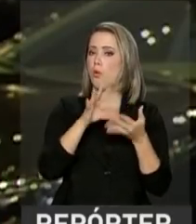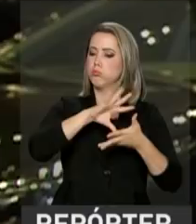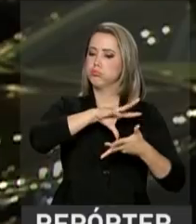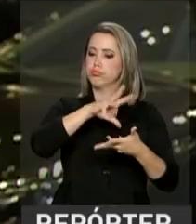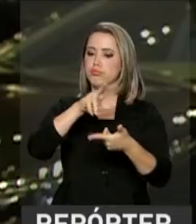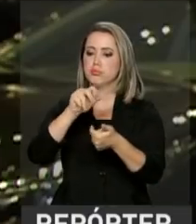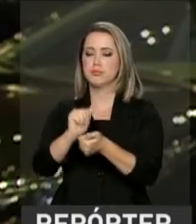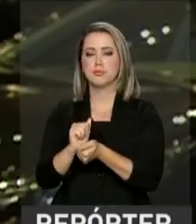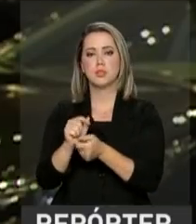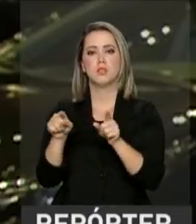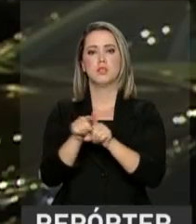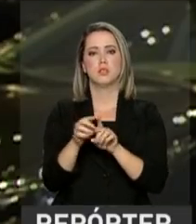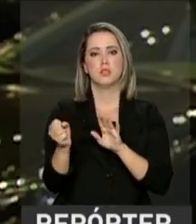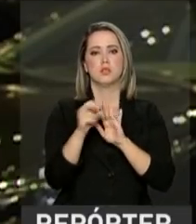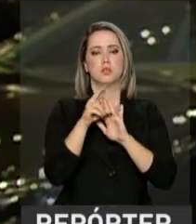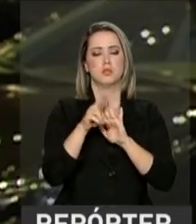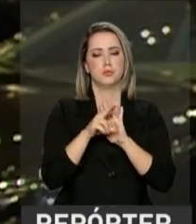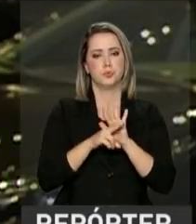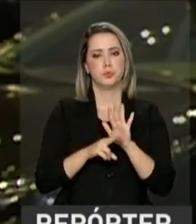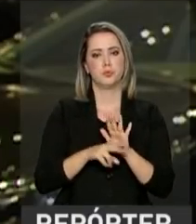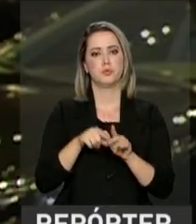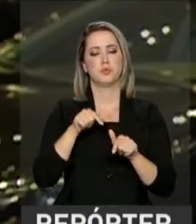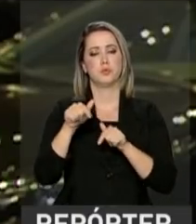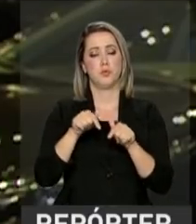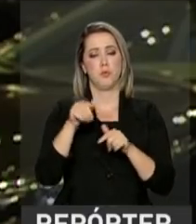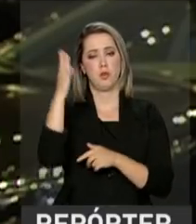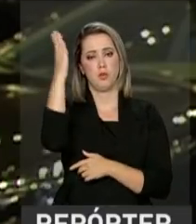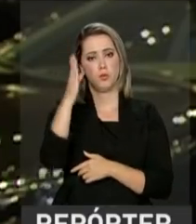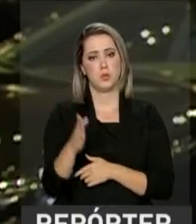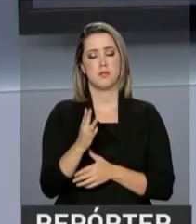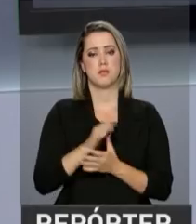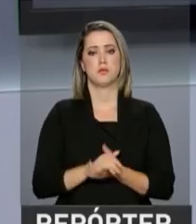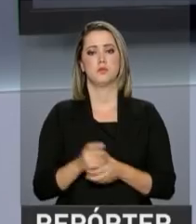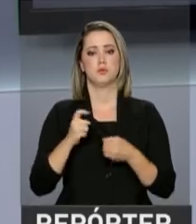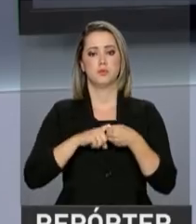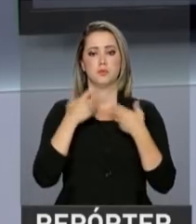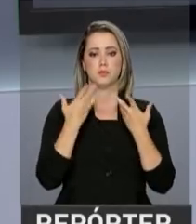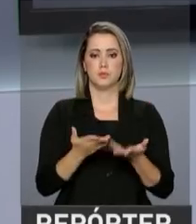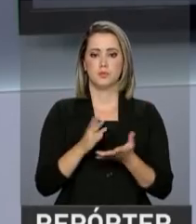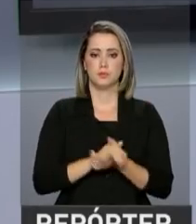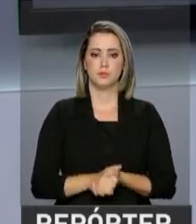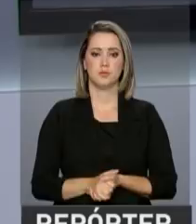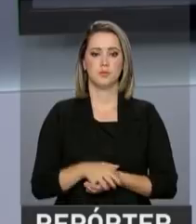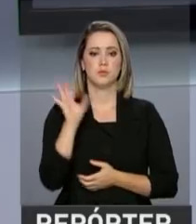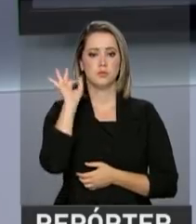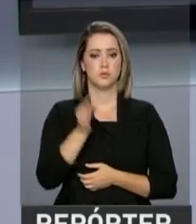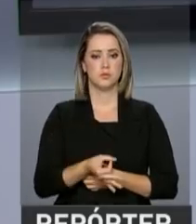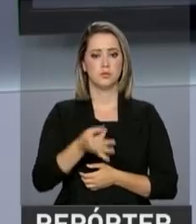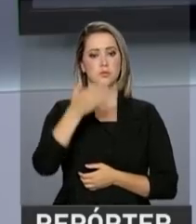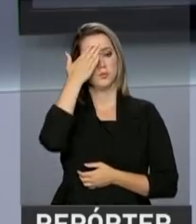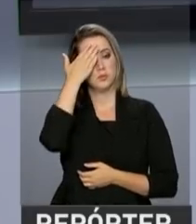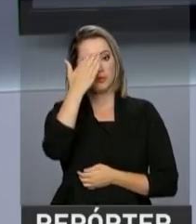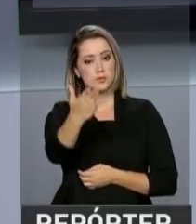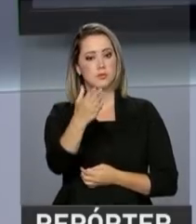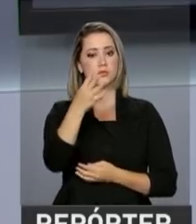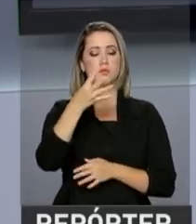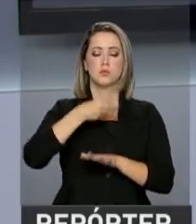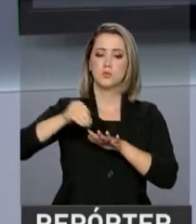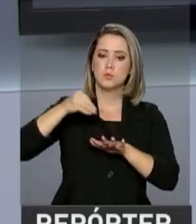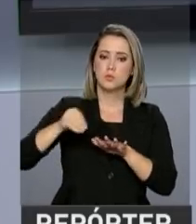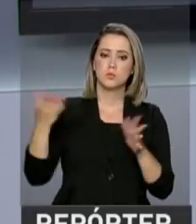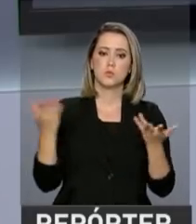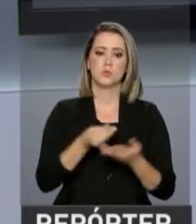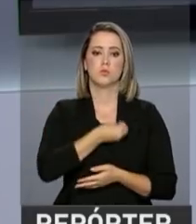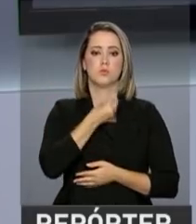e também as reformas no Brasil. Roberto, eu volto com você no estúdio aí em Brasília. Tá certo, Zé Luiz. Obrigado aí pelas informações